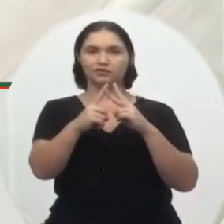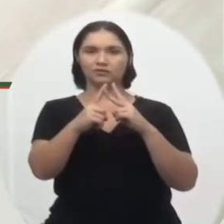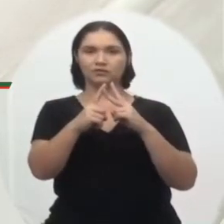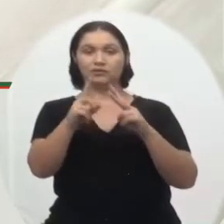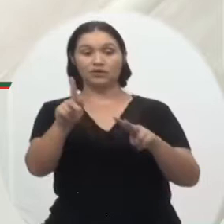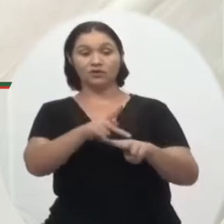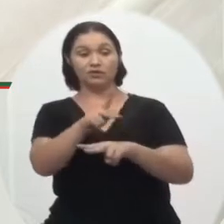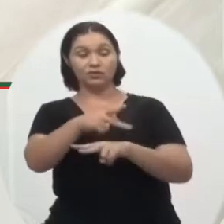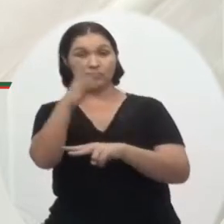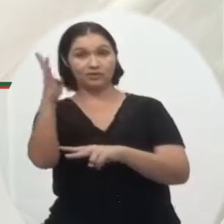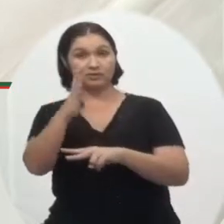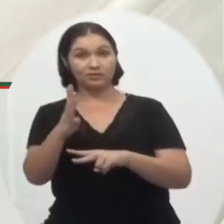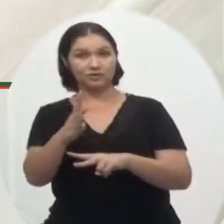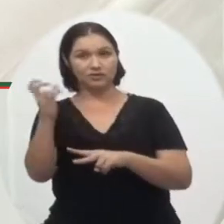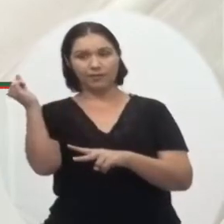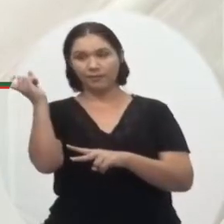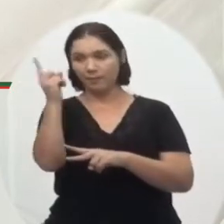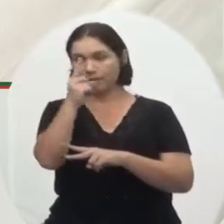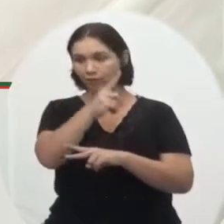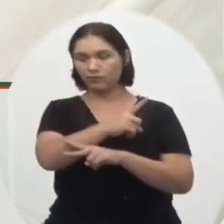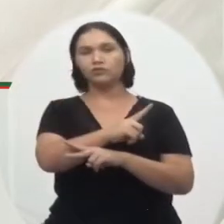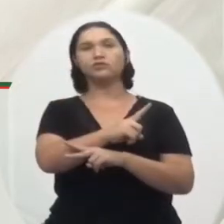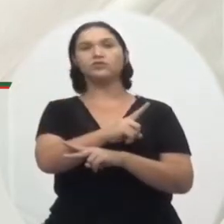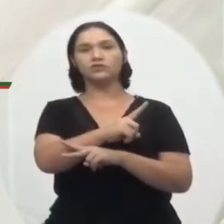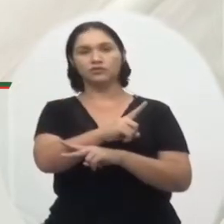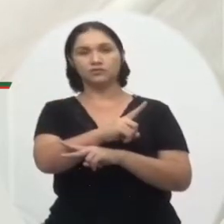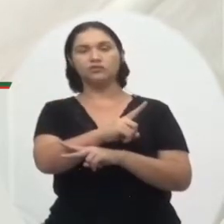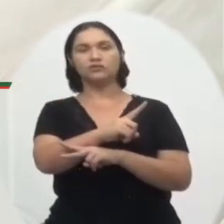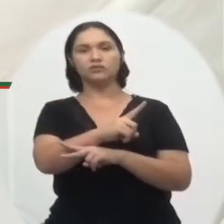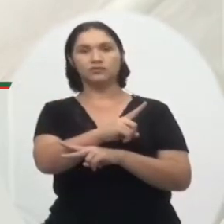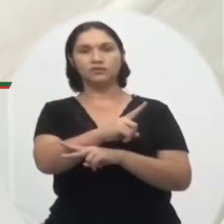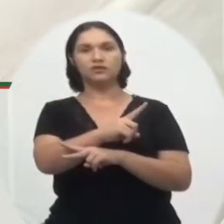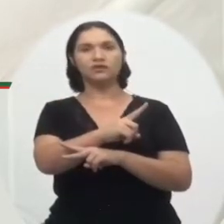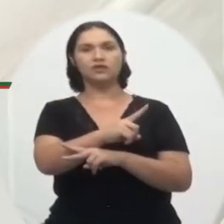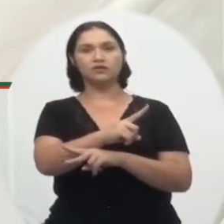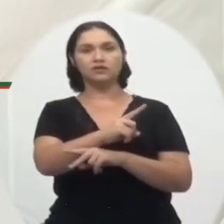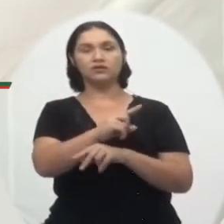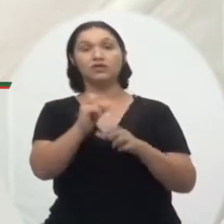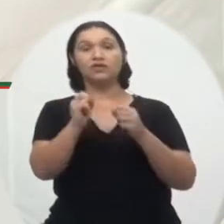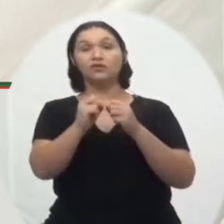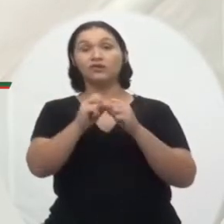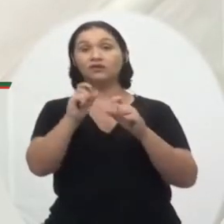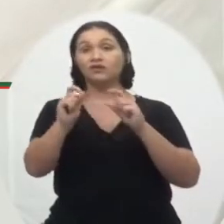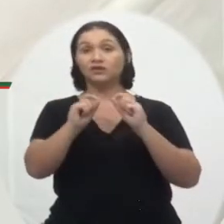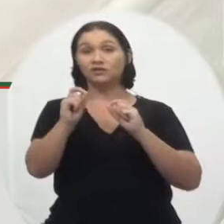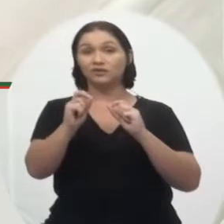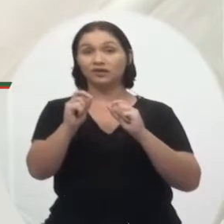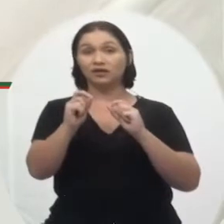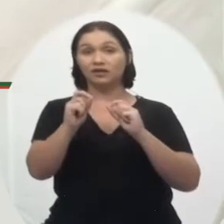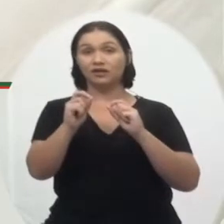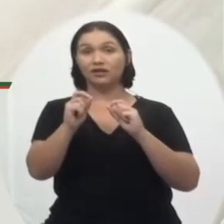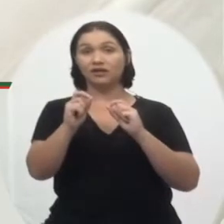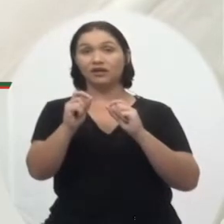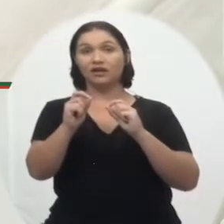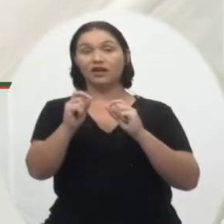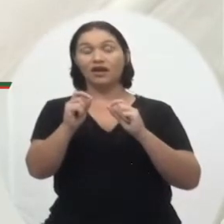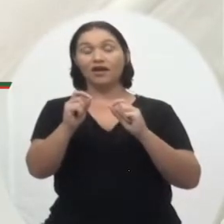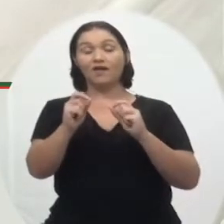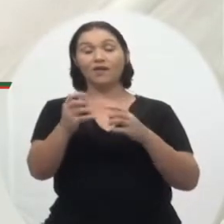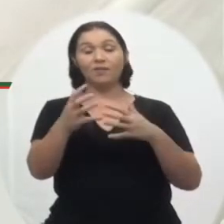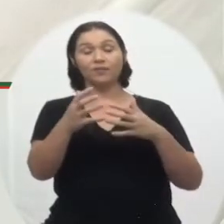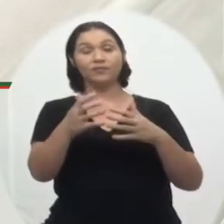fazer logística, o custo, não sei se alguém aqui é do ramo de transportes, mas vai saber dizer com mais propriedade até. E